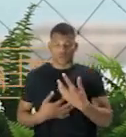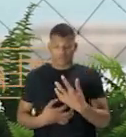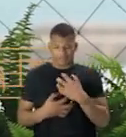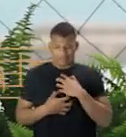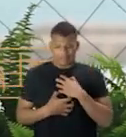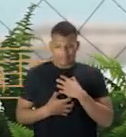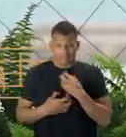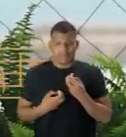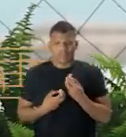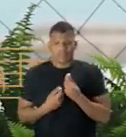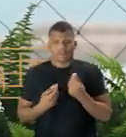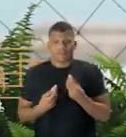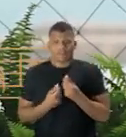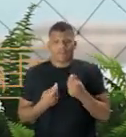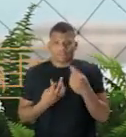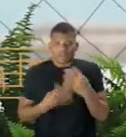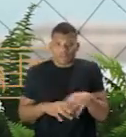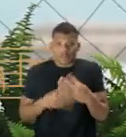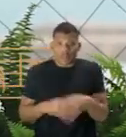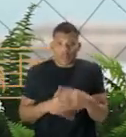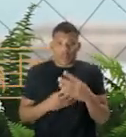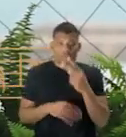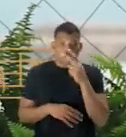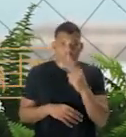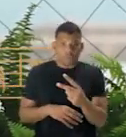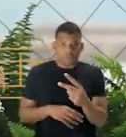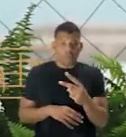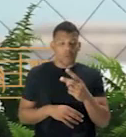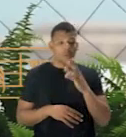Essa dor que sangra a gente estanca,